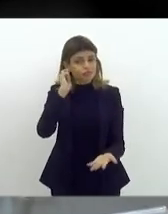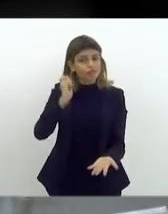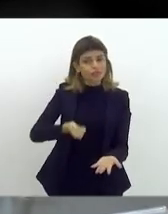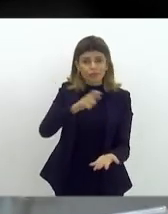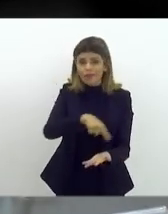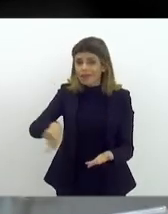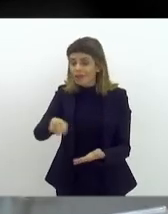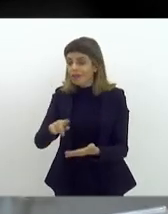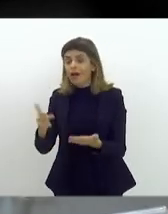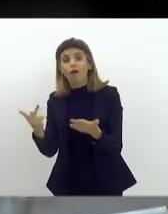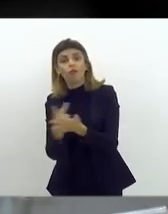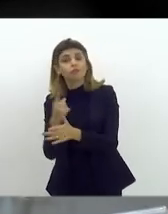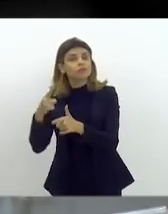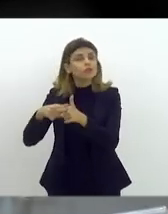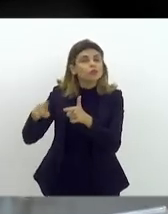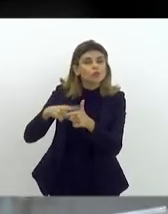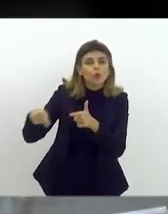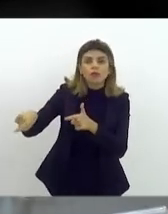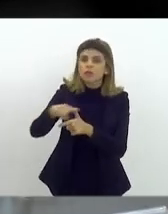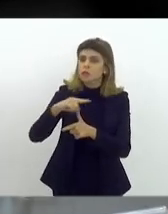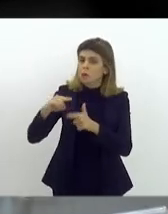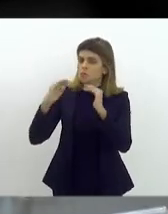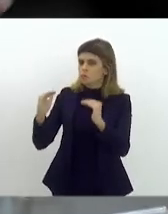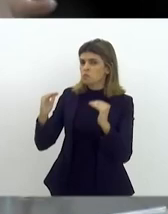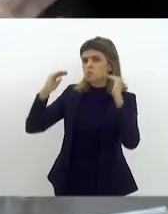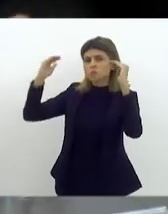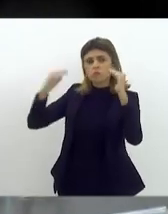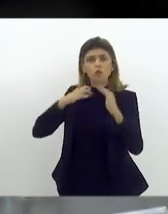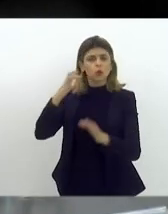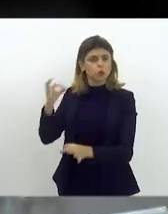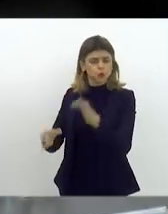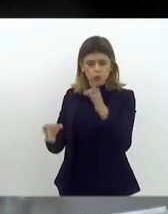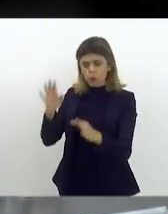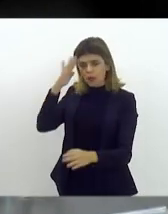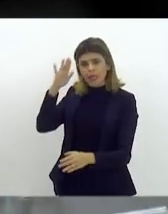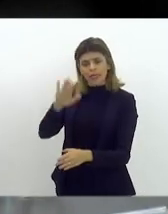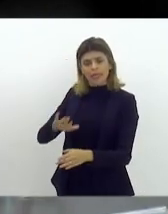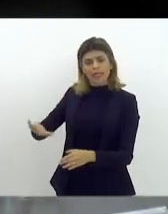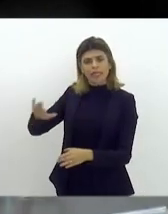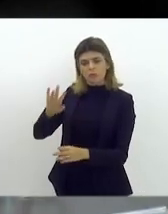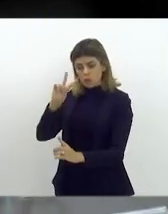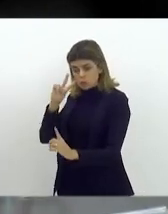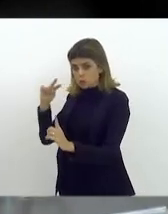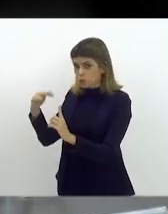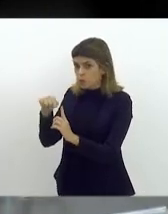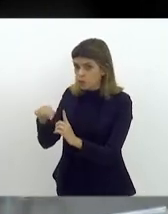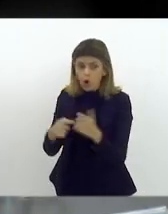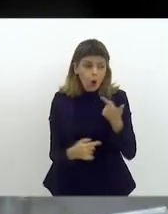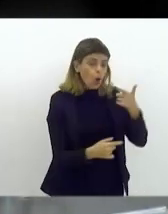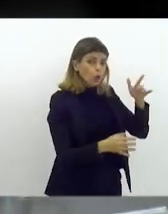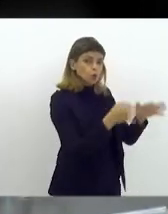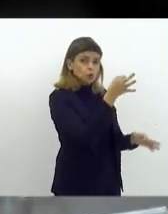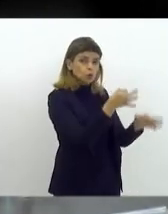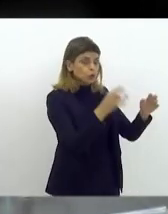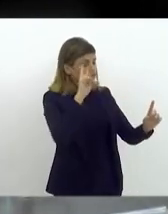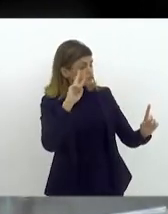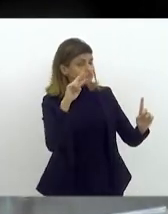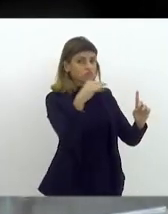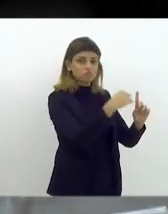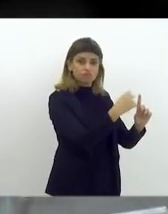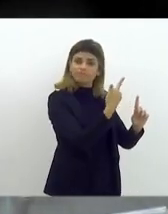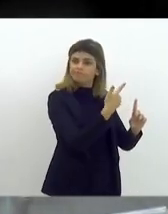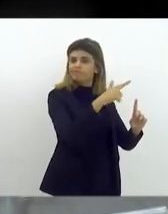encontrar um caso que determinado magistrado tem entendimento em determinada Ótica e outro numa Ótica né